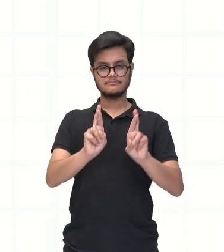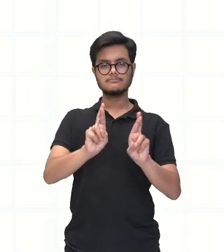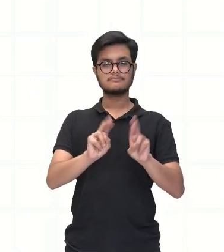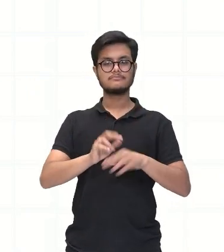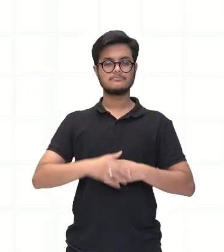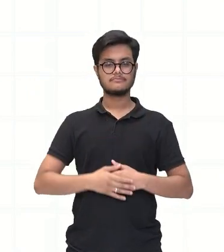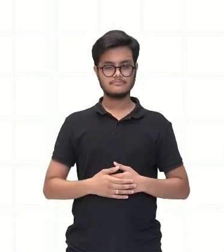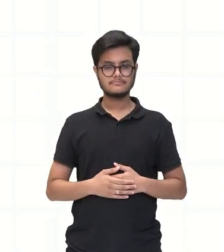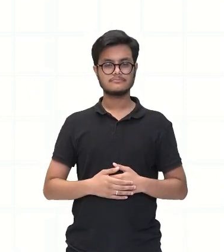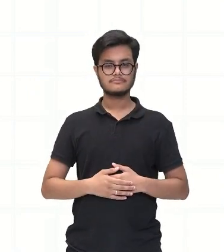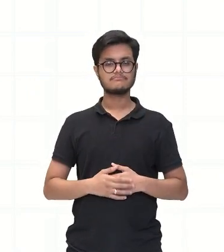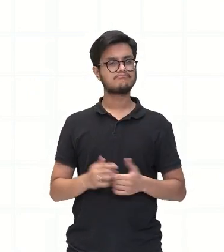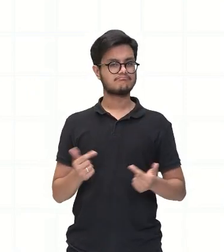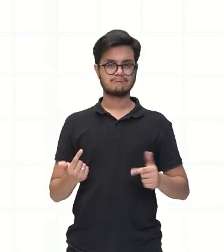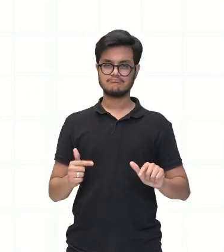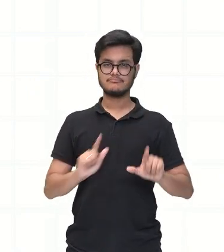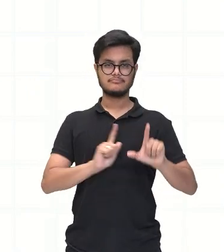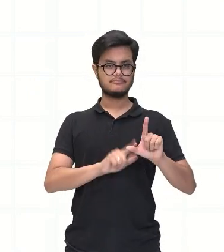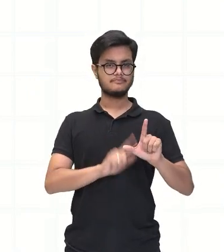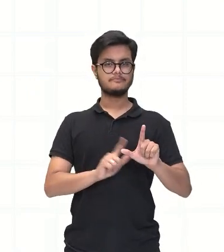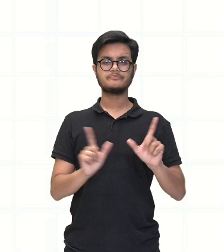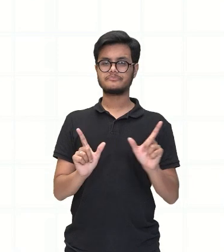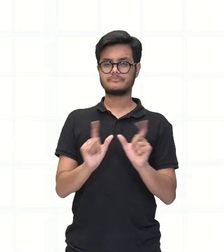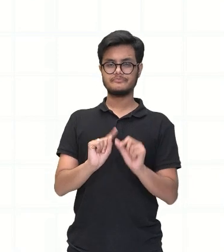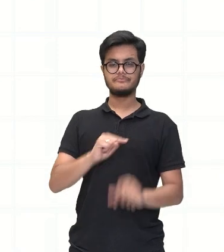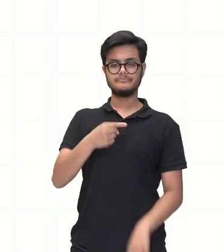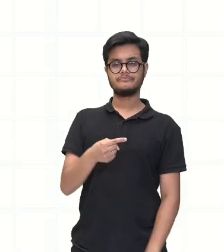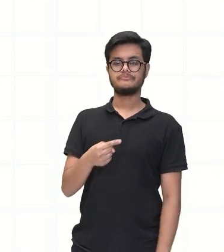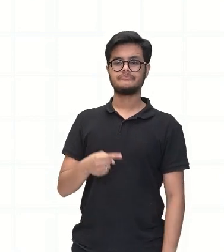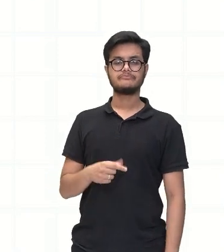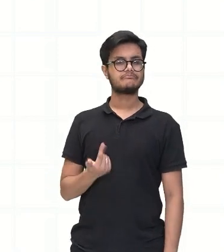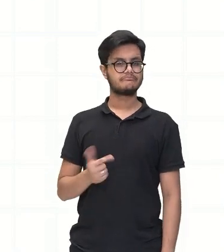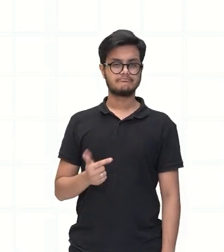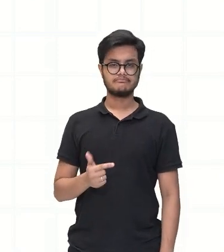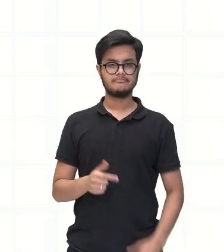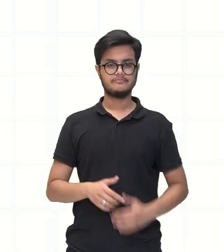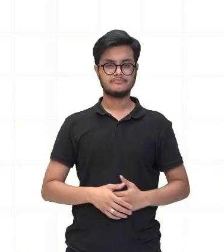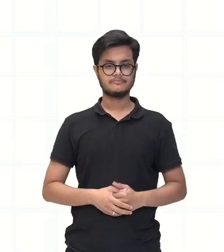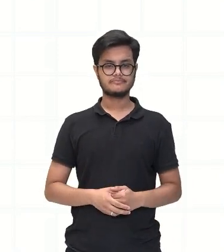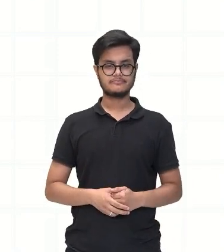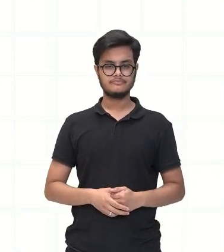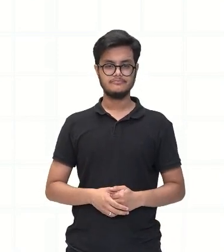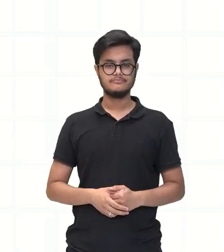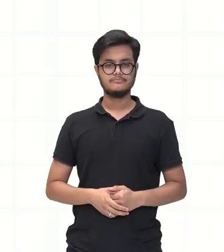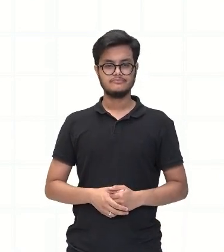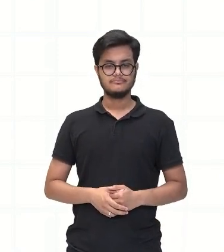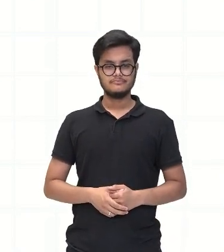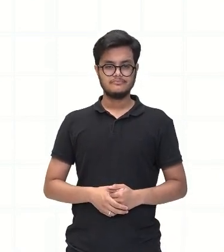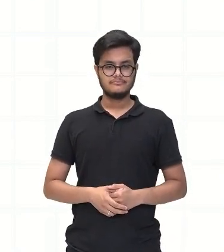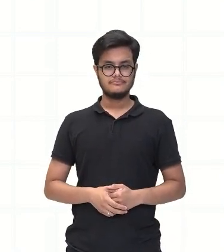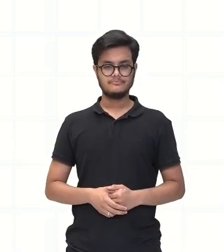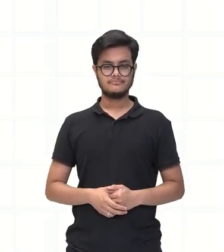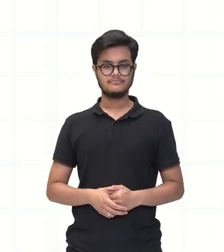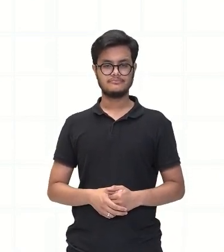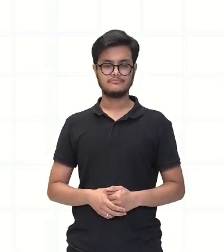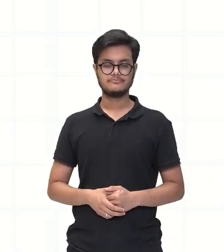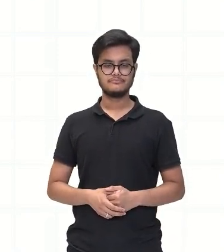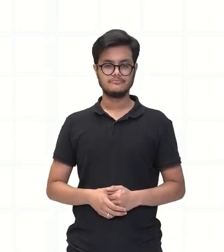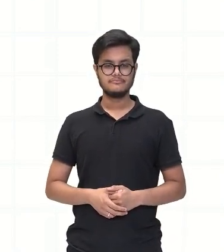Micro-região. Também não vão ter o hífen, vão ser palavras sem hífen.